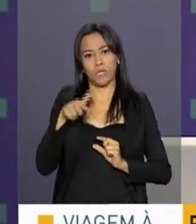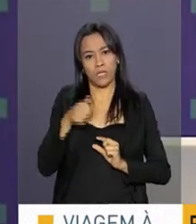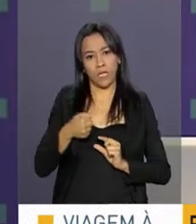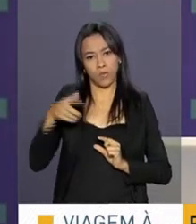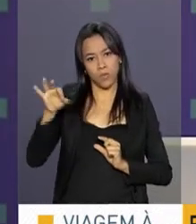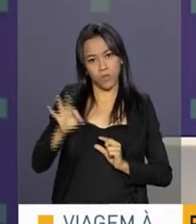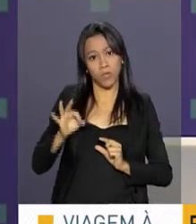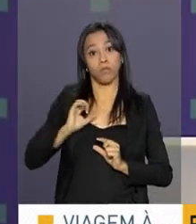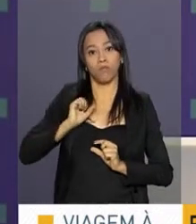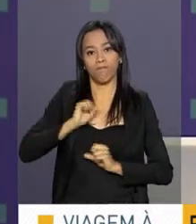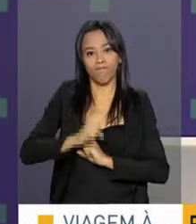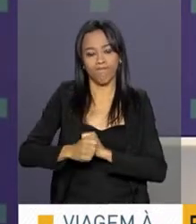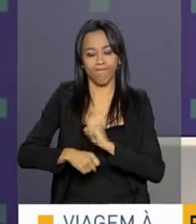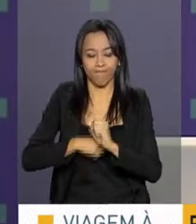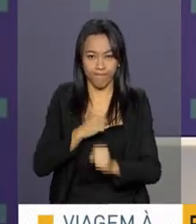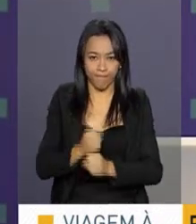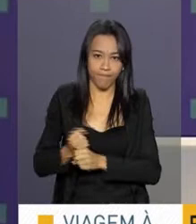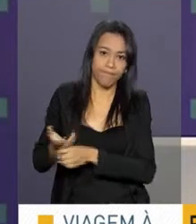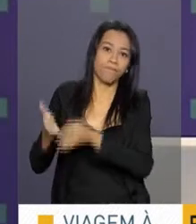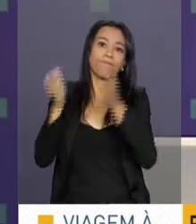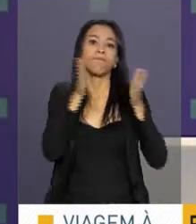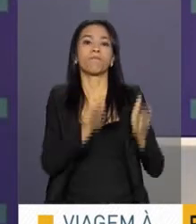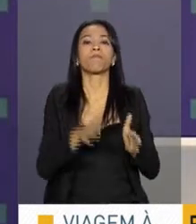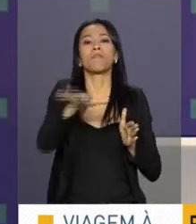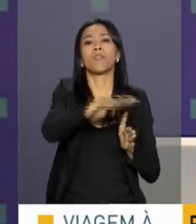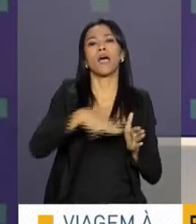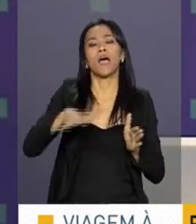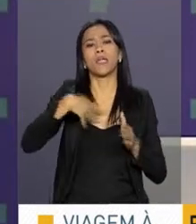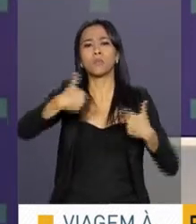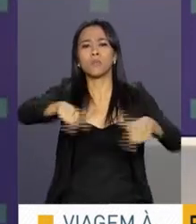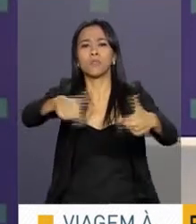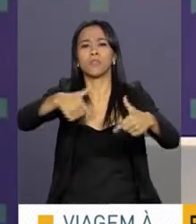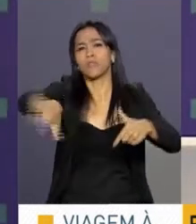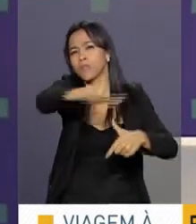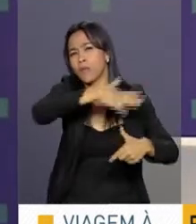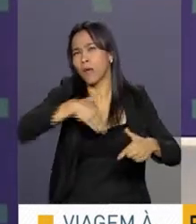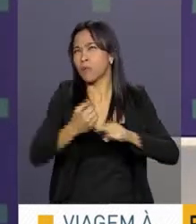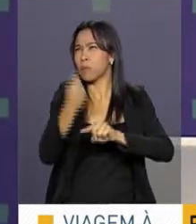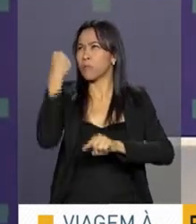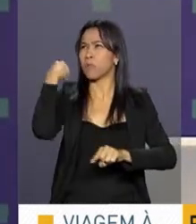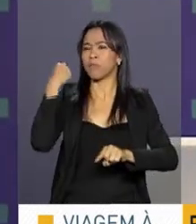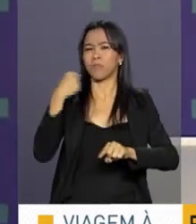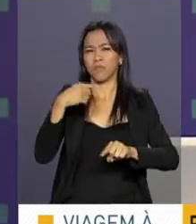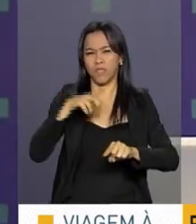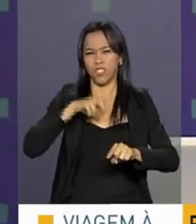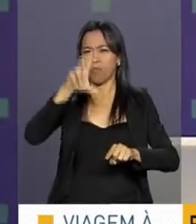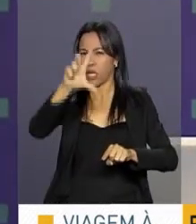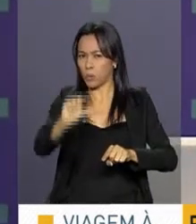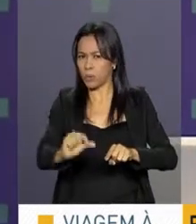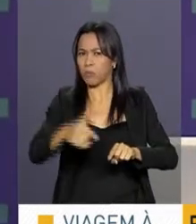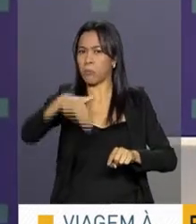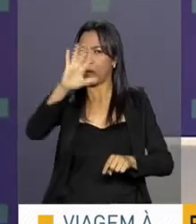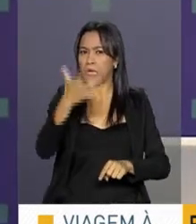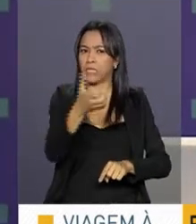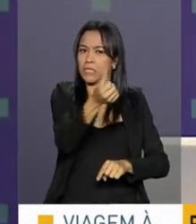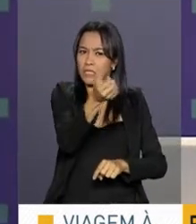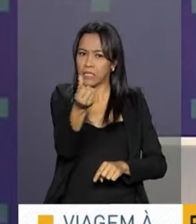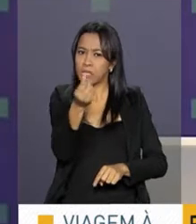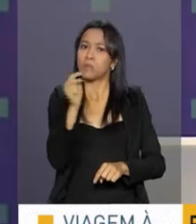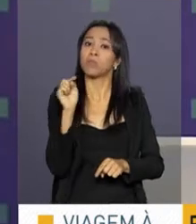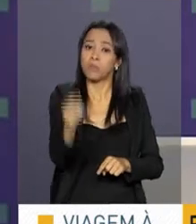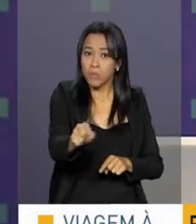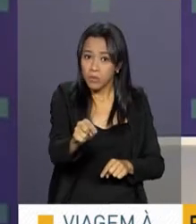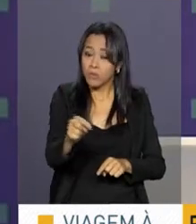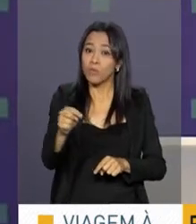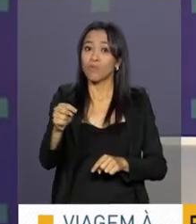ano. O mercado de trabalho, que no início do ano passado apresentava redução de mais de 600 mil postos de